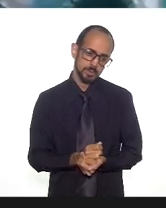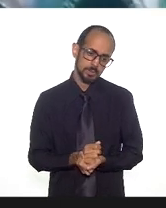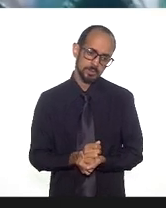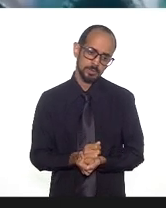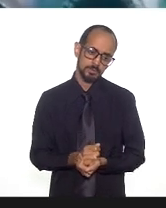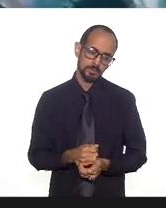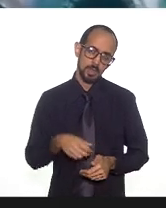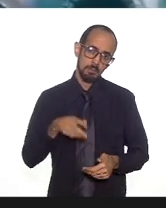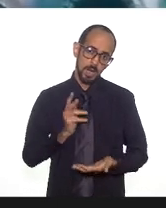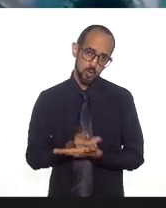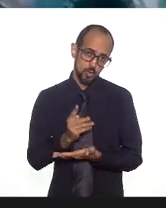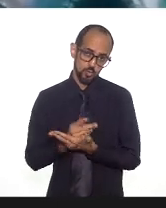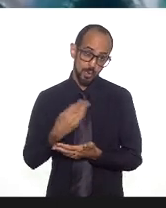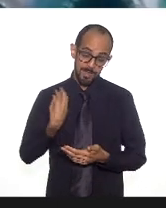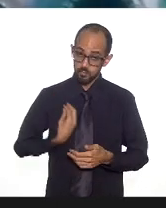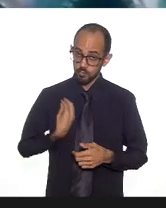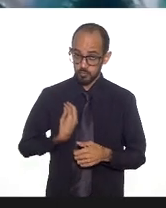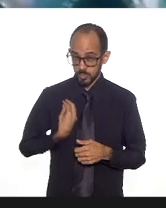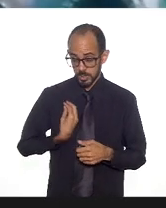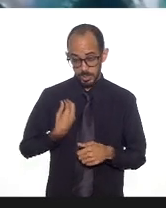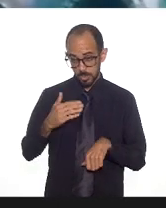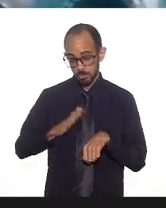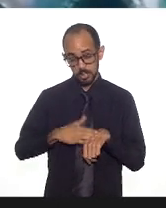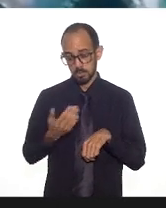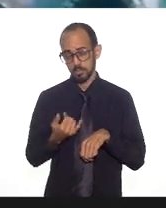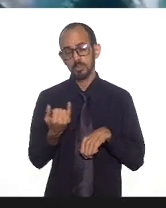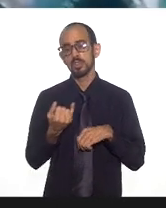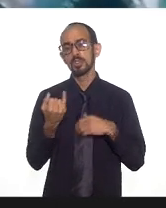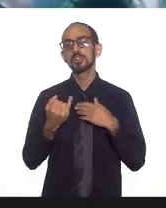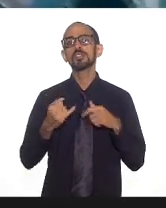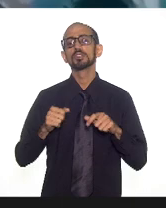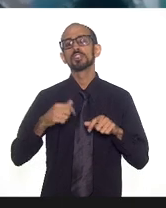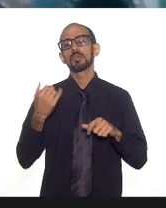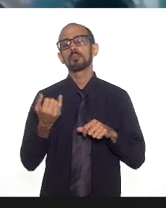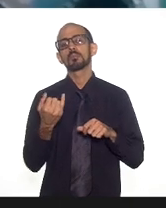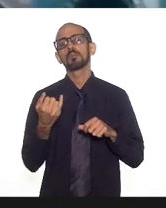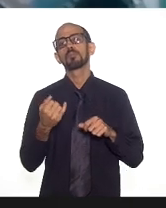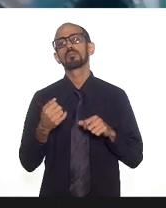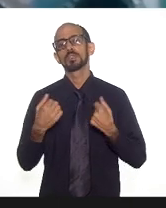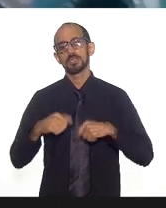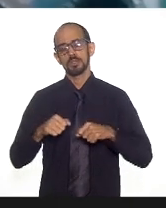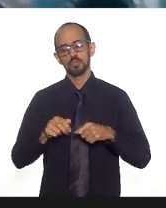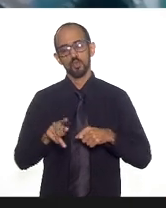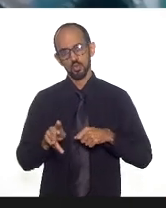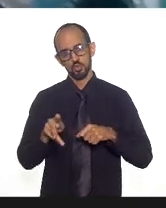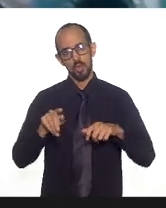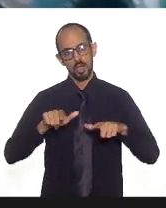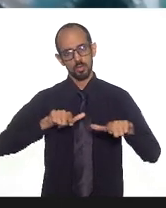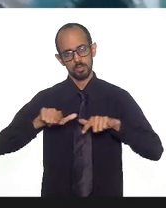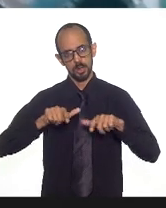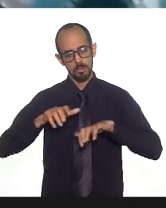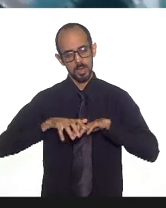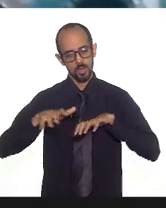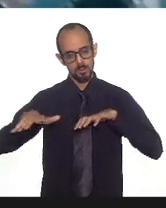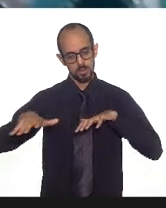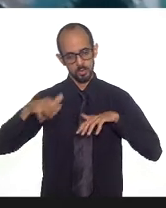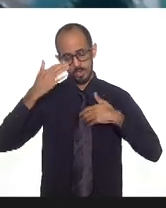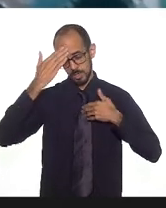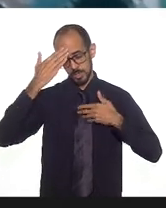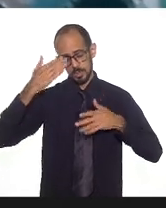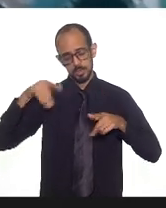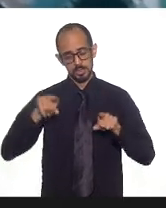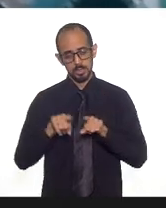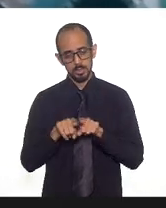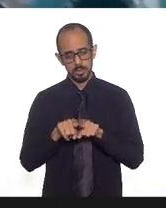manutenção da vida, a gente reforça a importância do trabalho remoto. Agradecer, então, por a gente